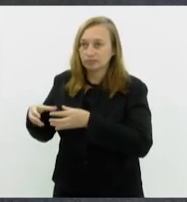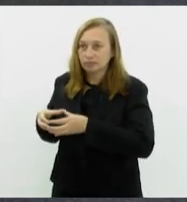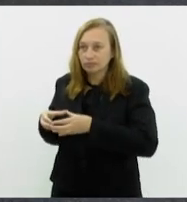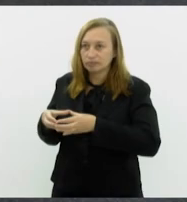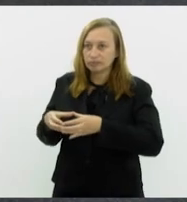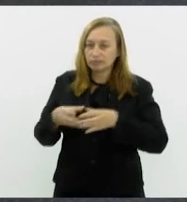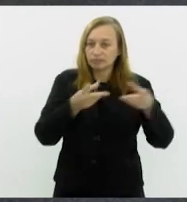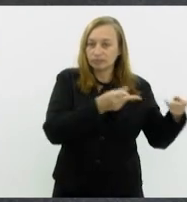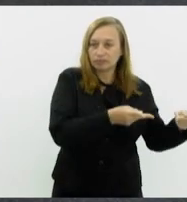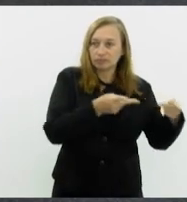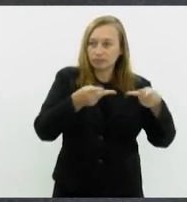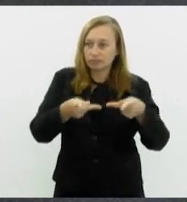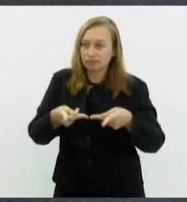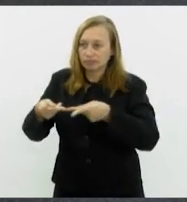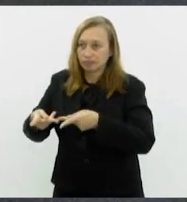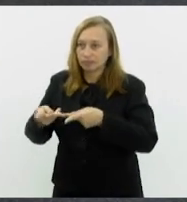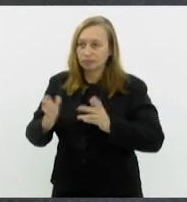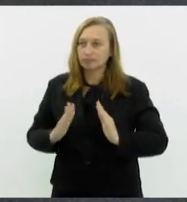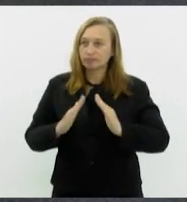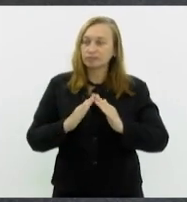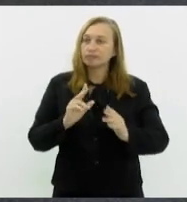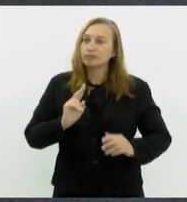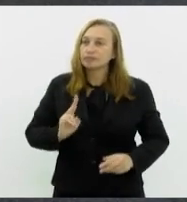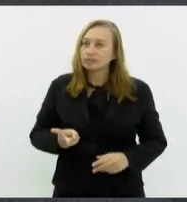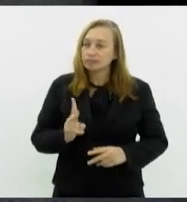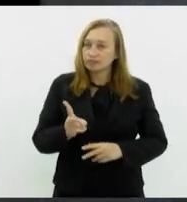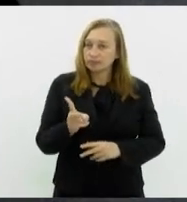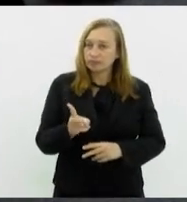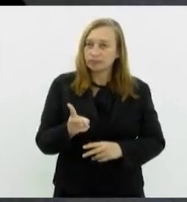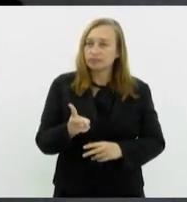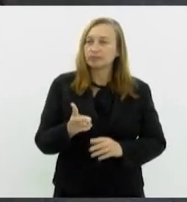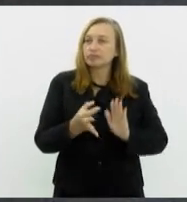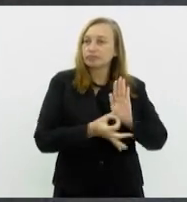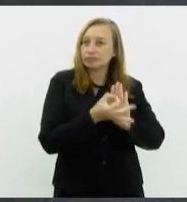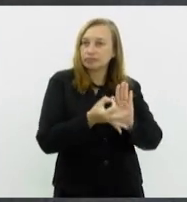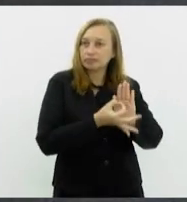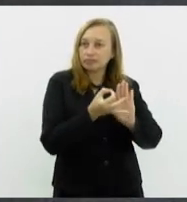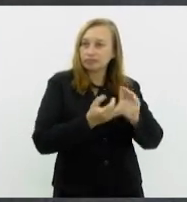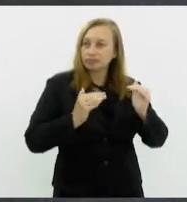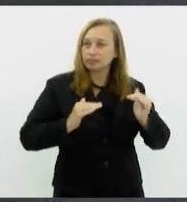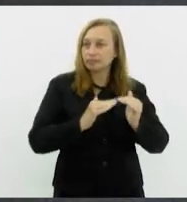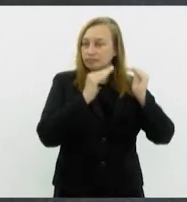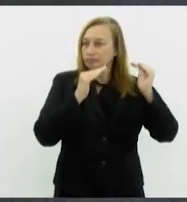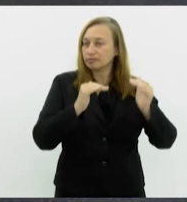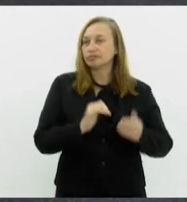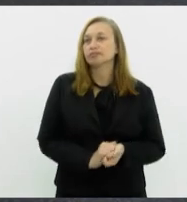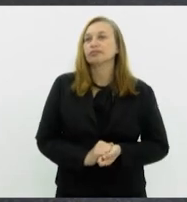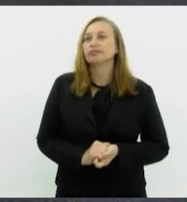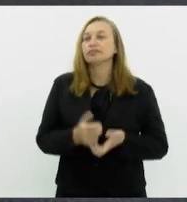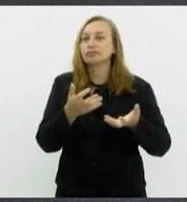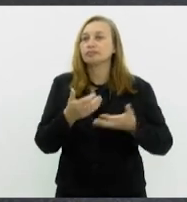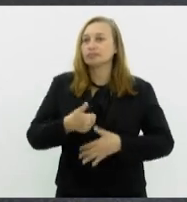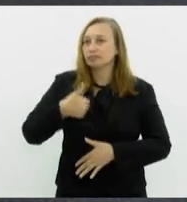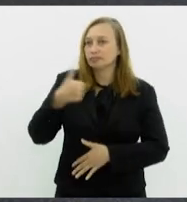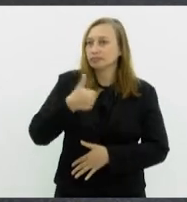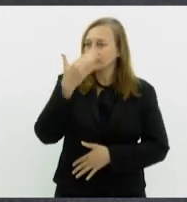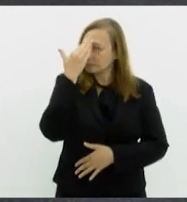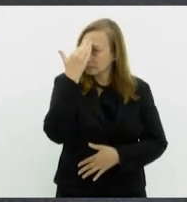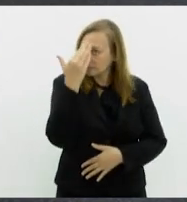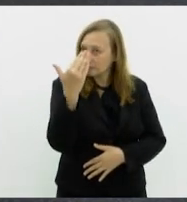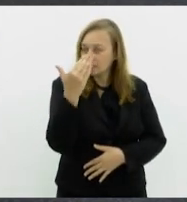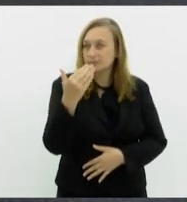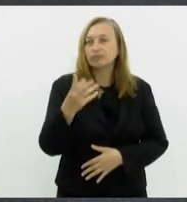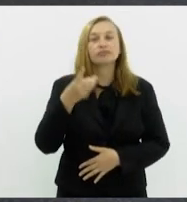sempre com pareceres favoráveis de todas as comissões por onde ela tramitou. Então, eu quero, em primeiro lugar, agradecer